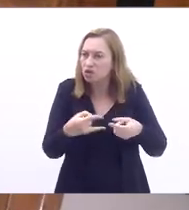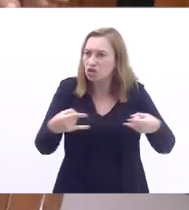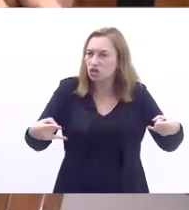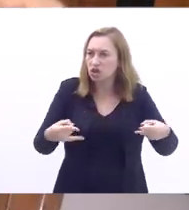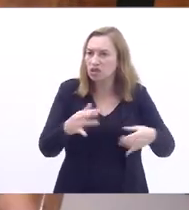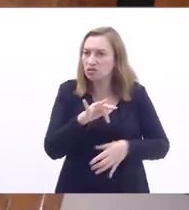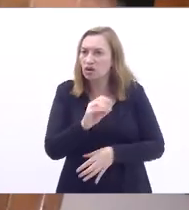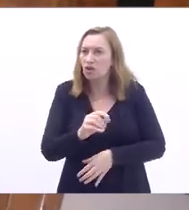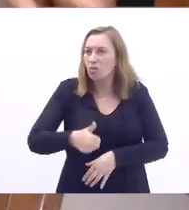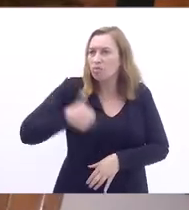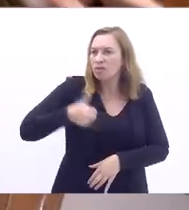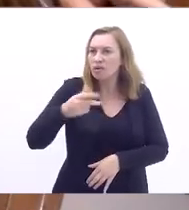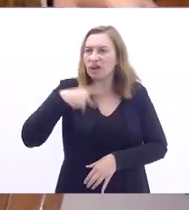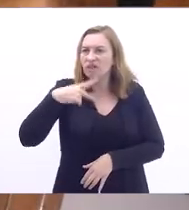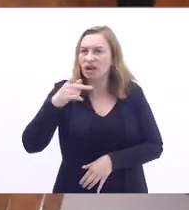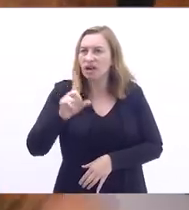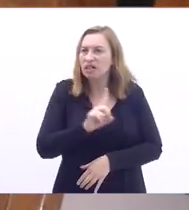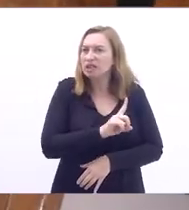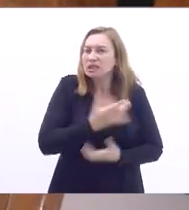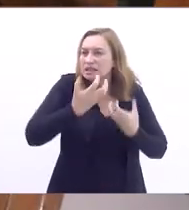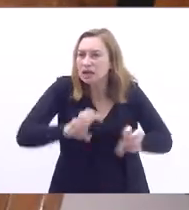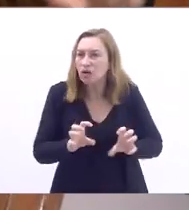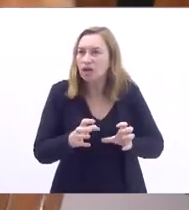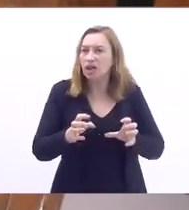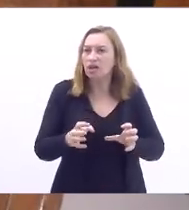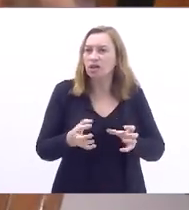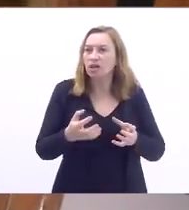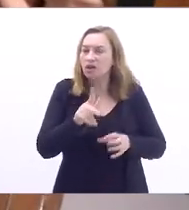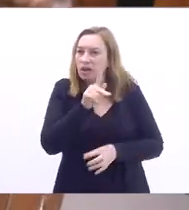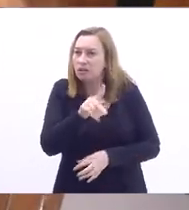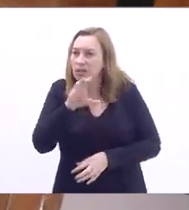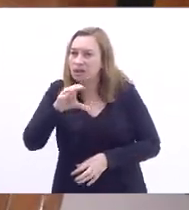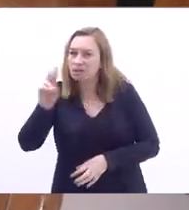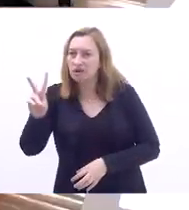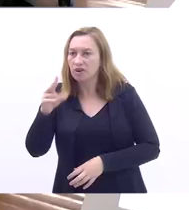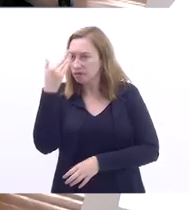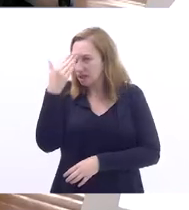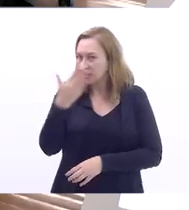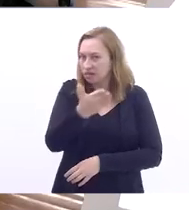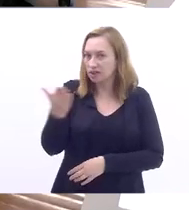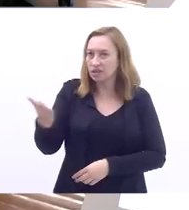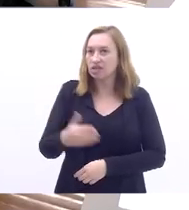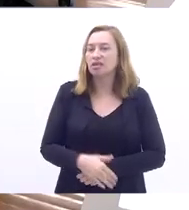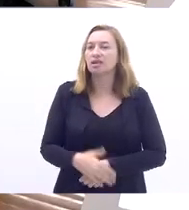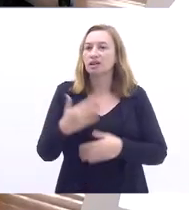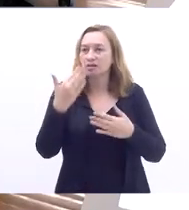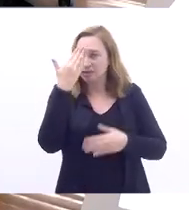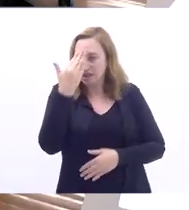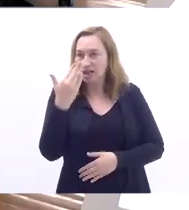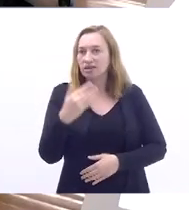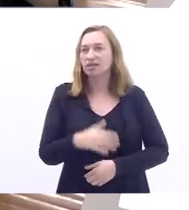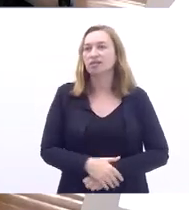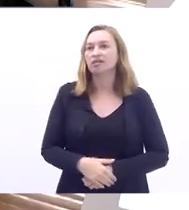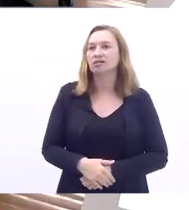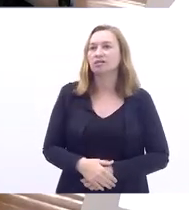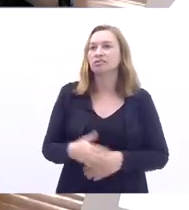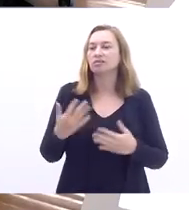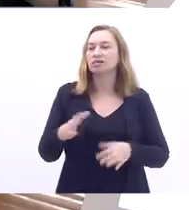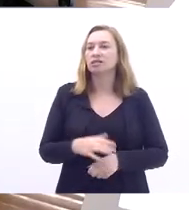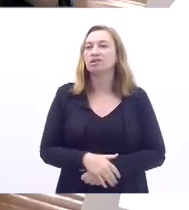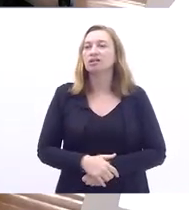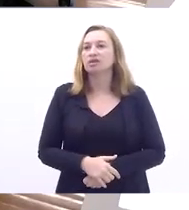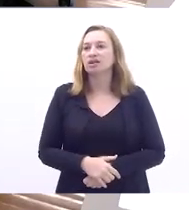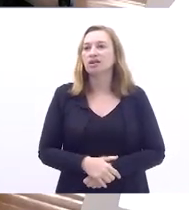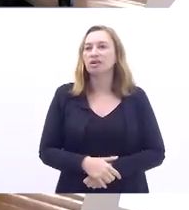foi o primeiro a dizer desse jeito eu não quero eu quero é perceber obrigado vocês obrigado por Paulo